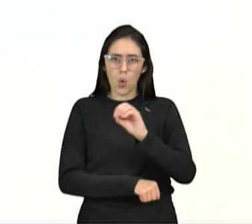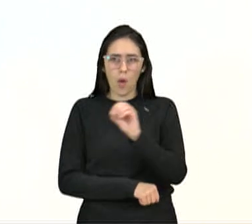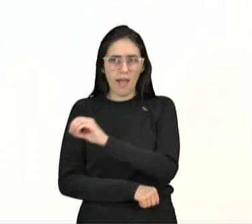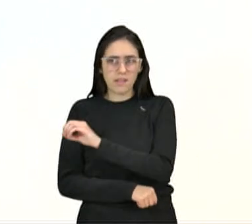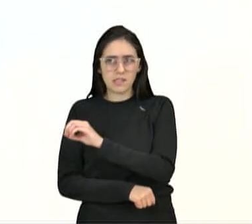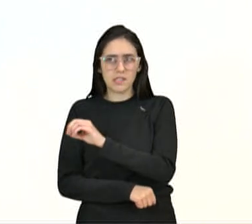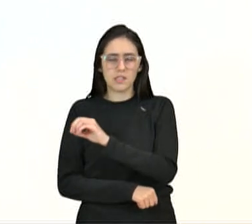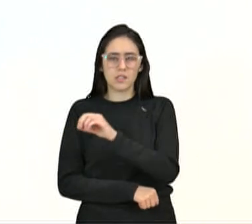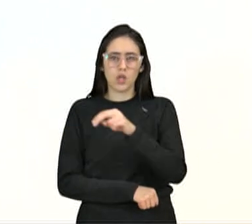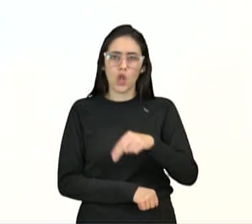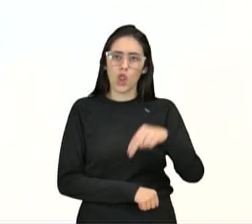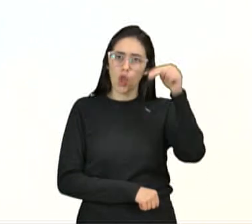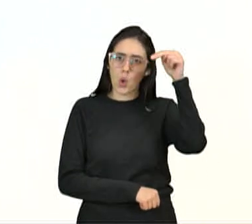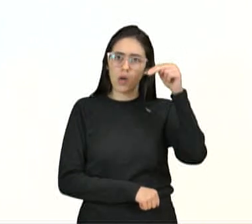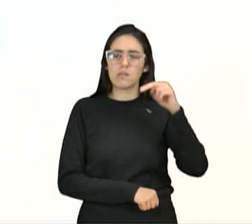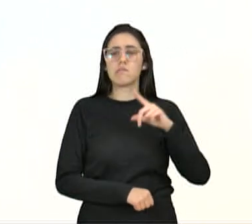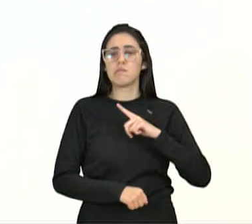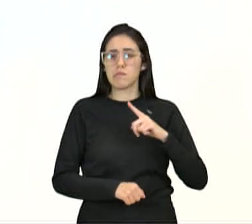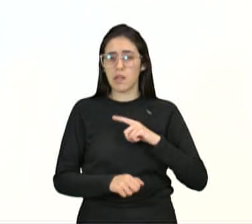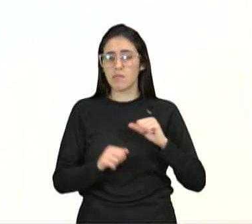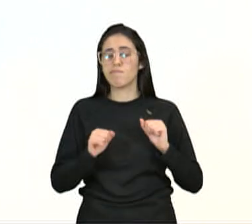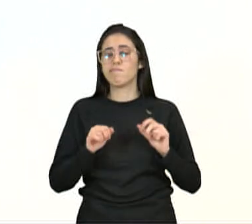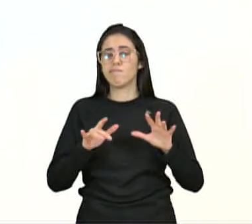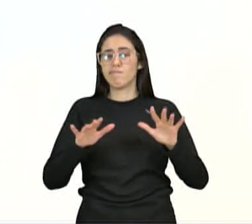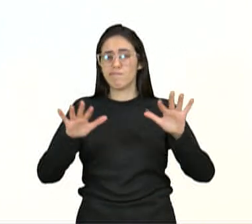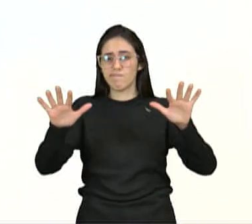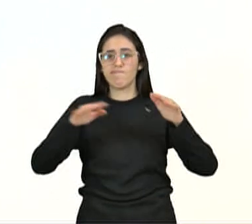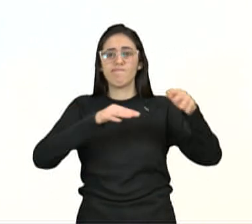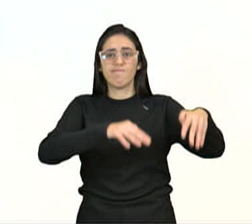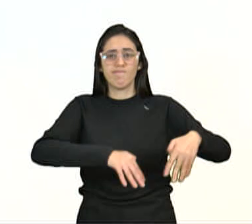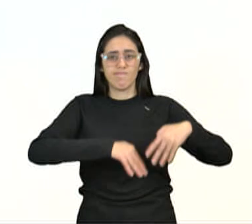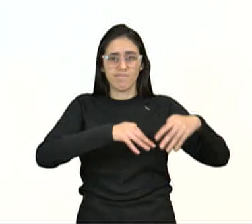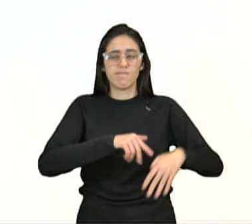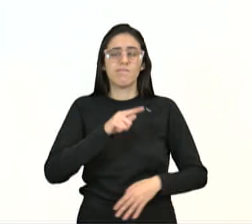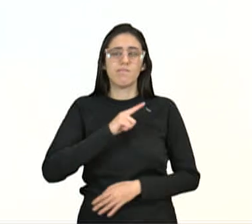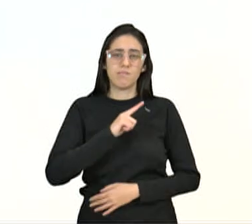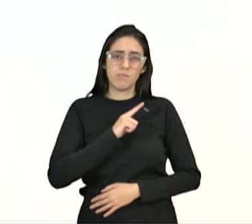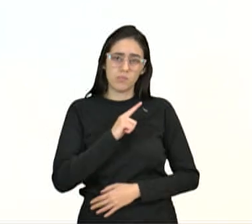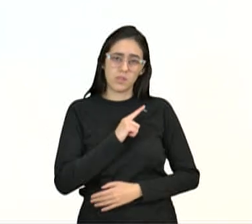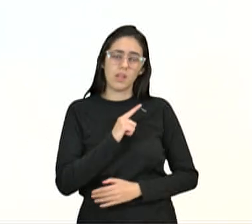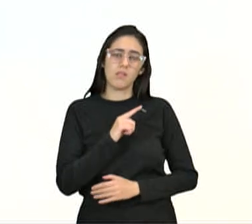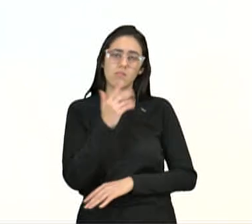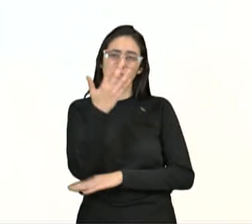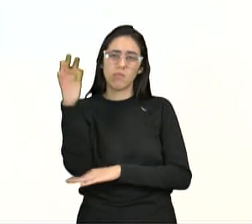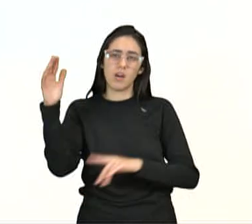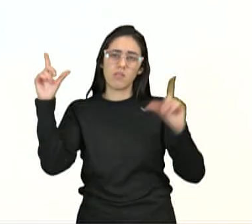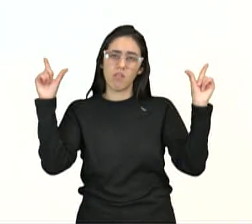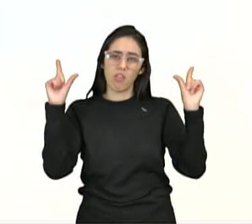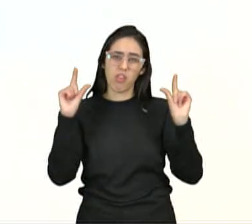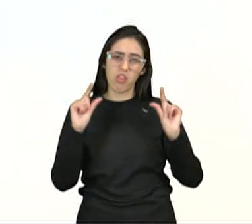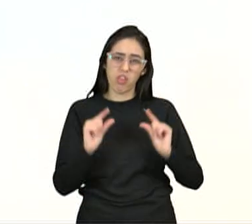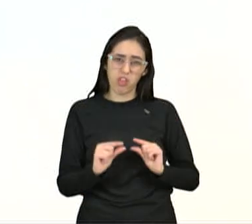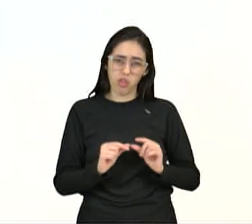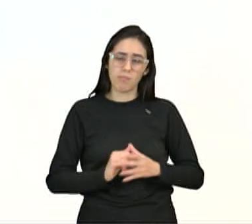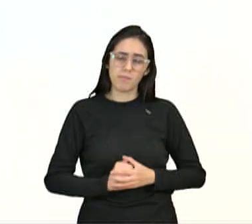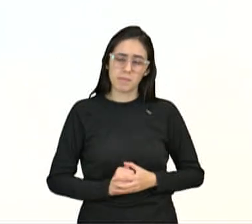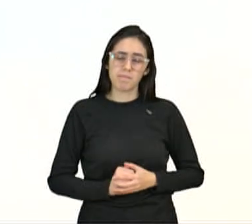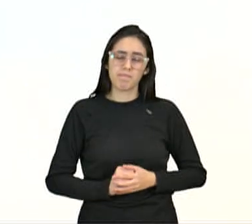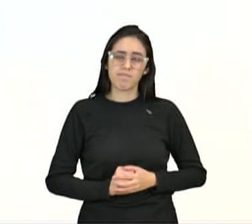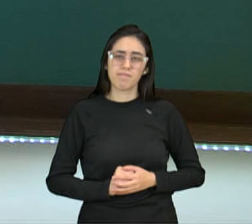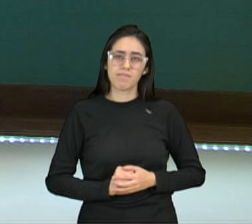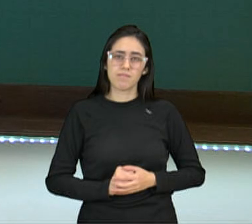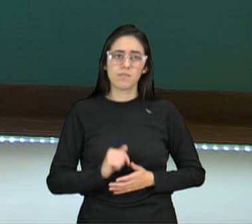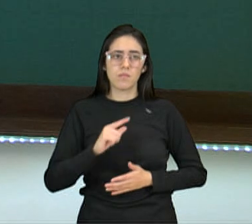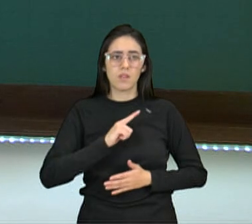o avanço da atividade econômica em relação à área de floresta, eu vou ter aqui a maior área de desmatamento, né?